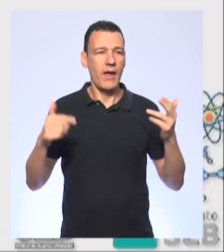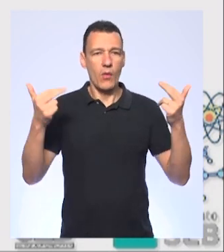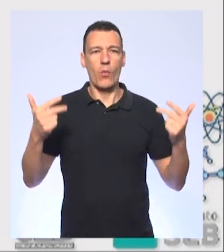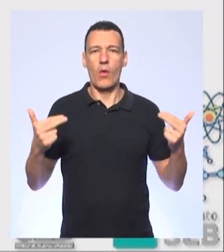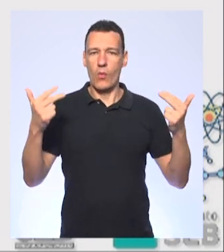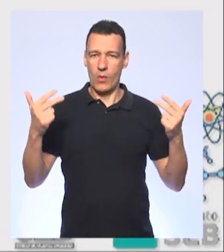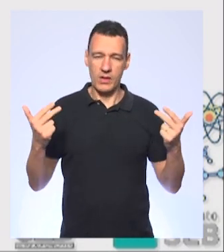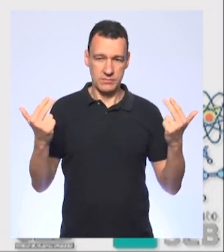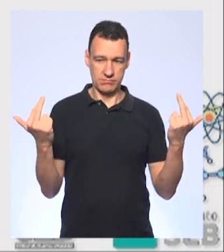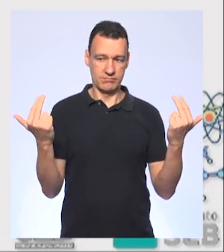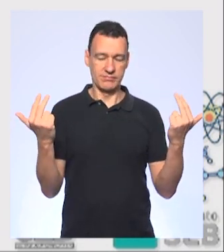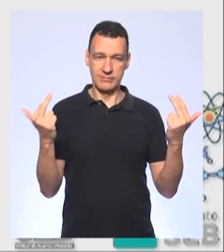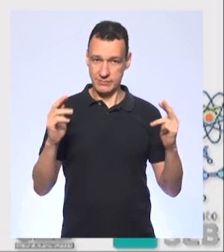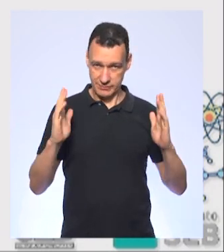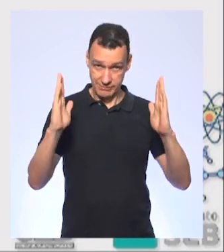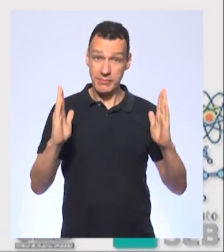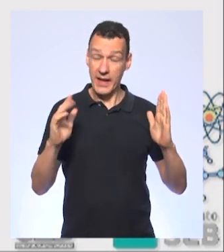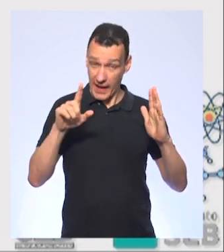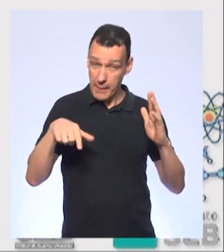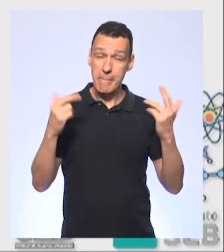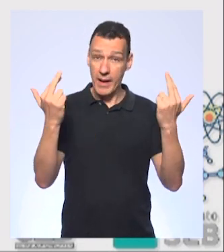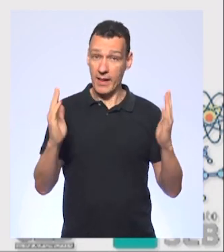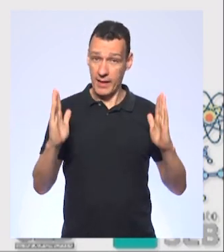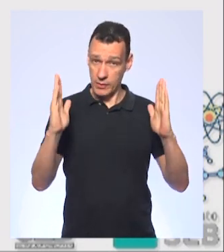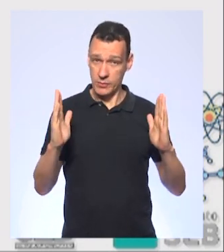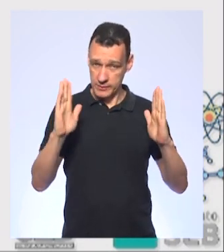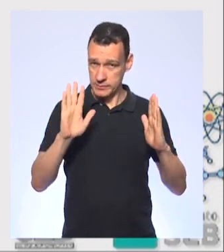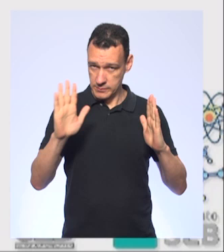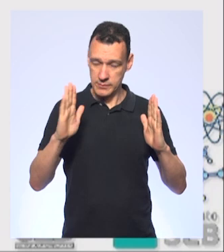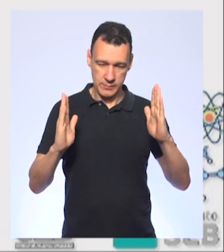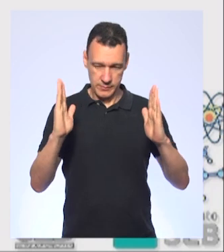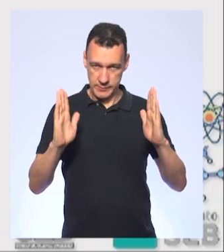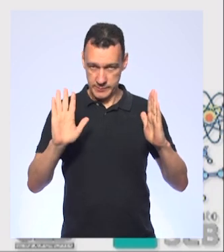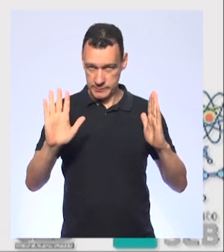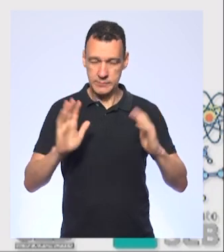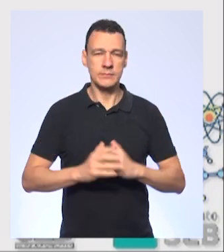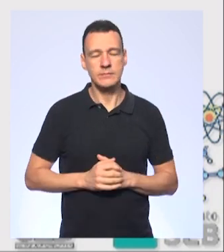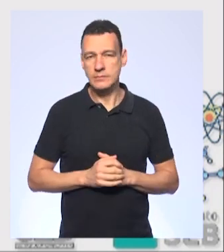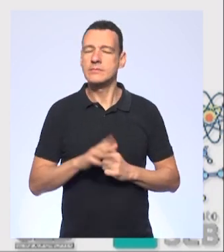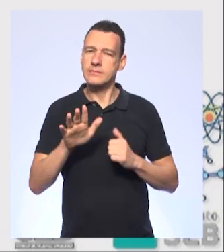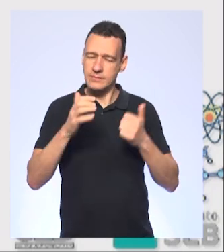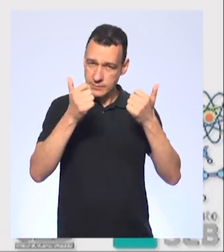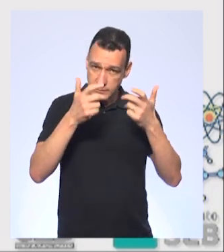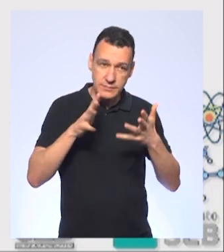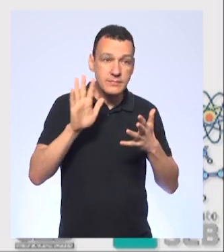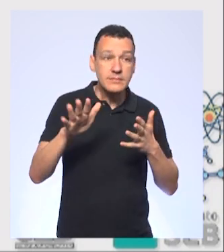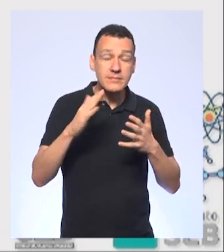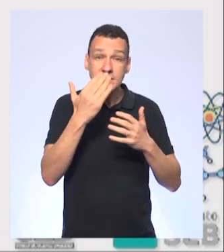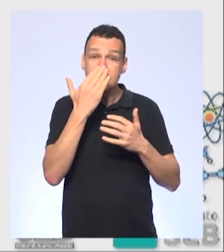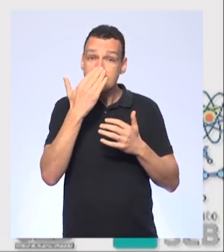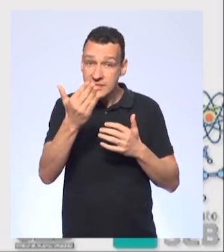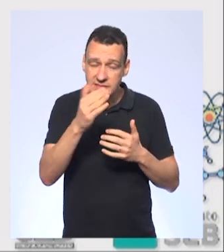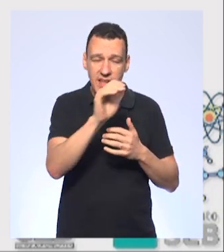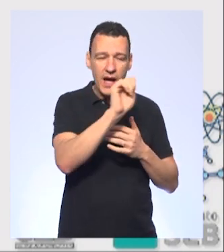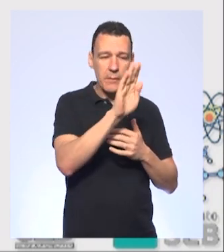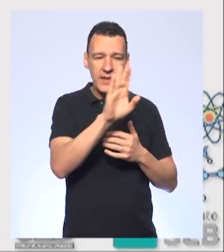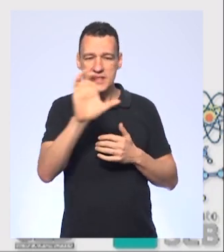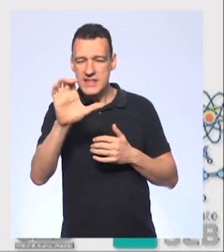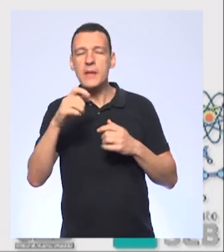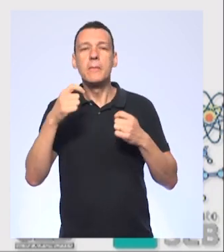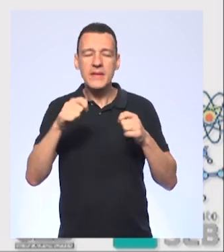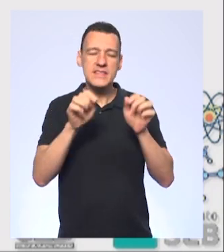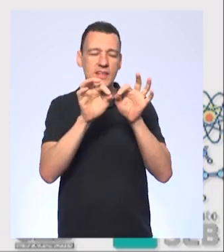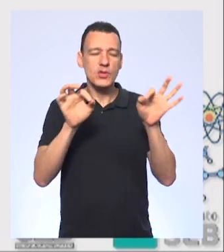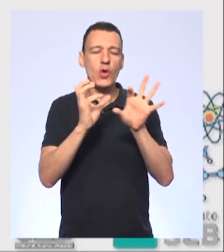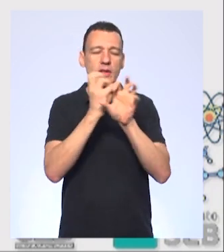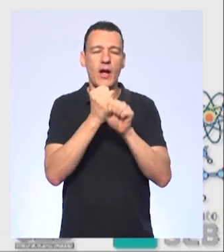paralelas. Ele falou que a soma das frentes dos 3 terrenos, A mais B mais C, tem que dar 120 metros.